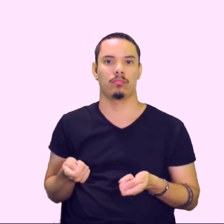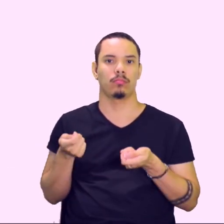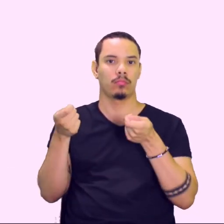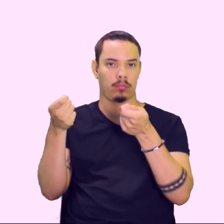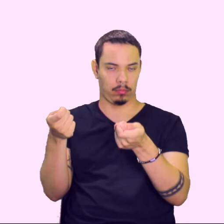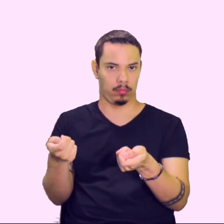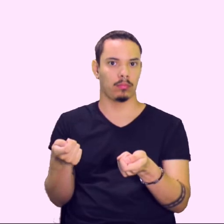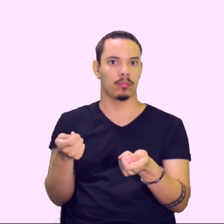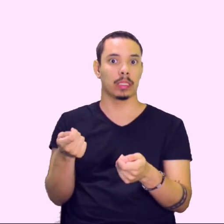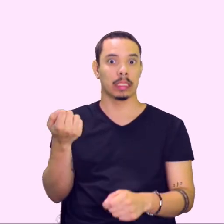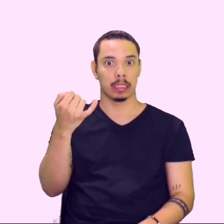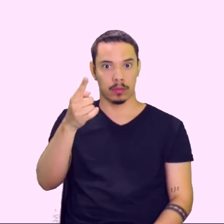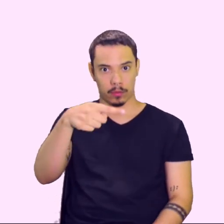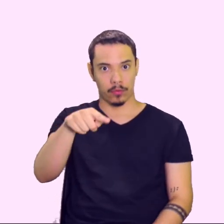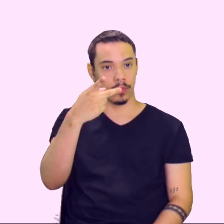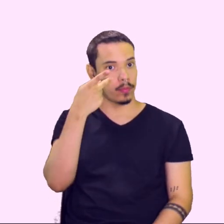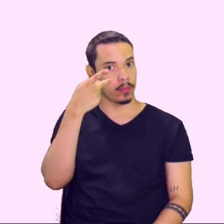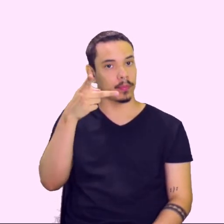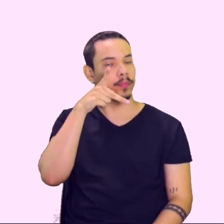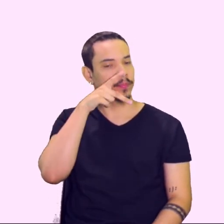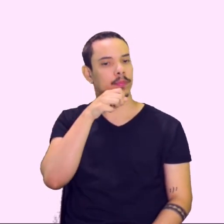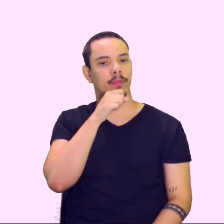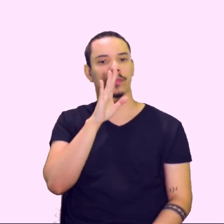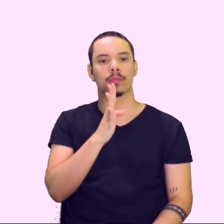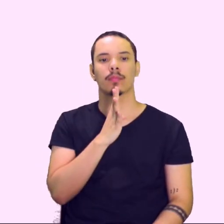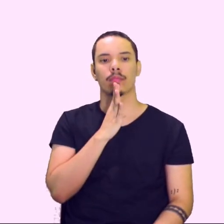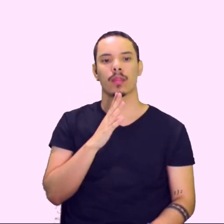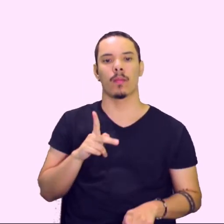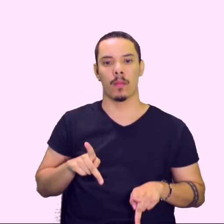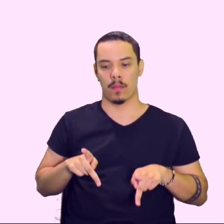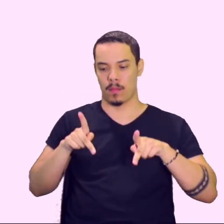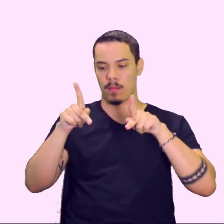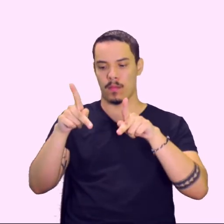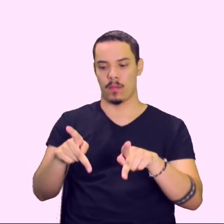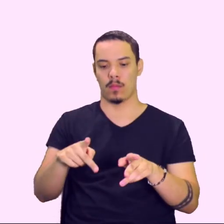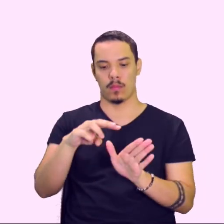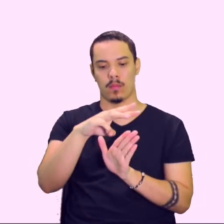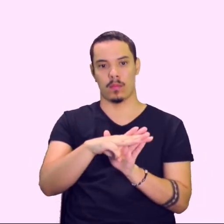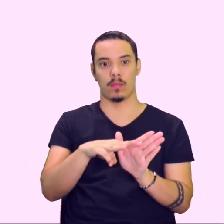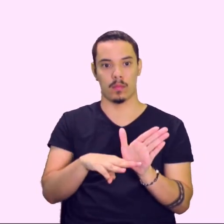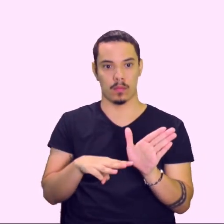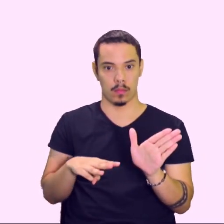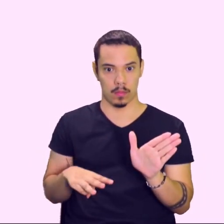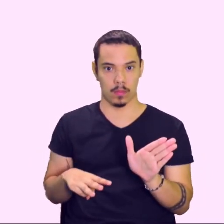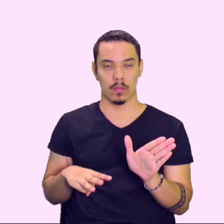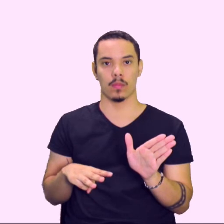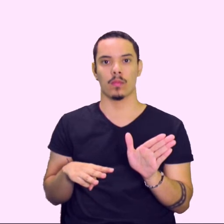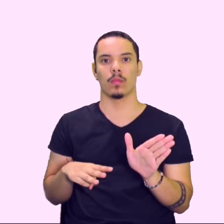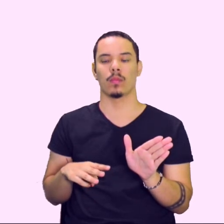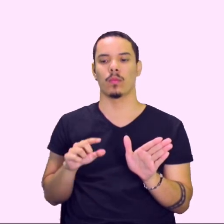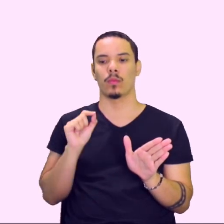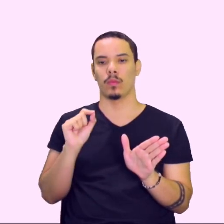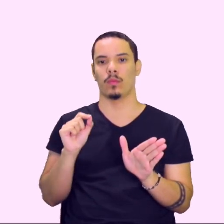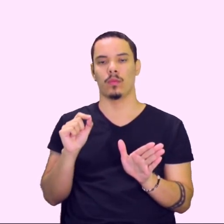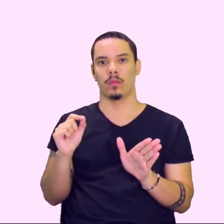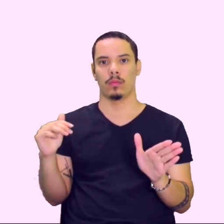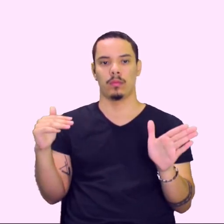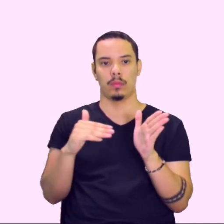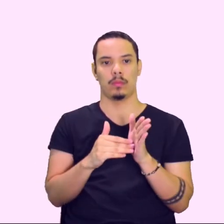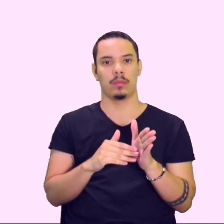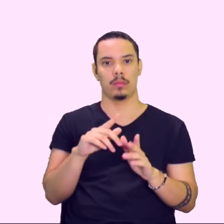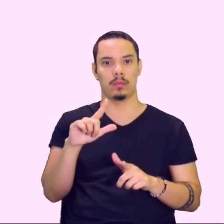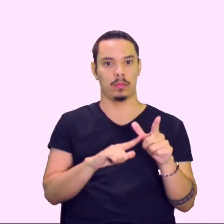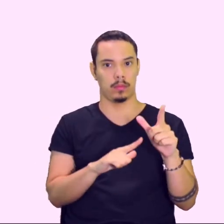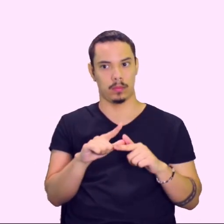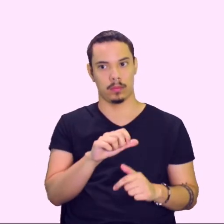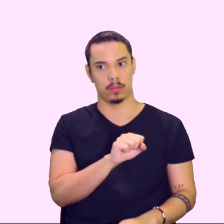conhece Porto Velho. Olha, a ponte sobre o Rio Madeira, né? Aquela parte ali que liga ao Acre, né? Isso.